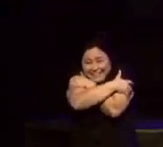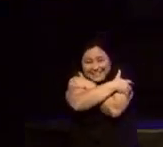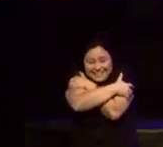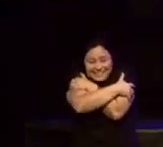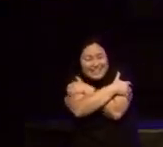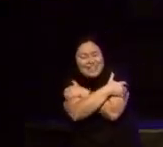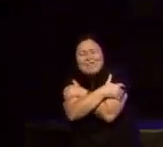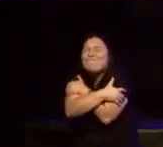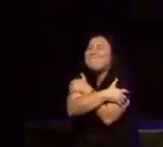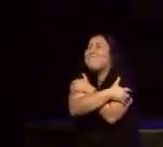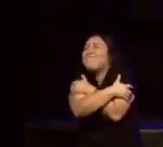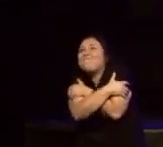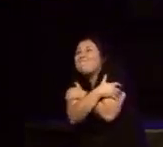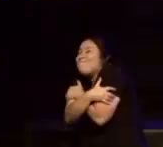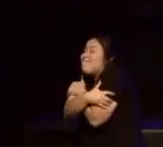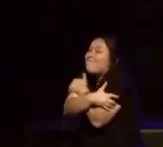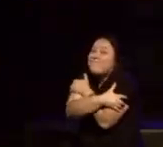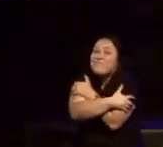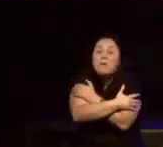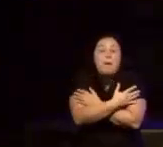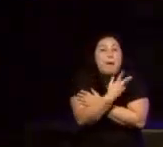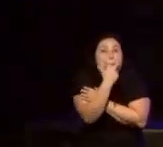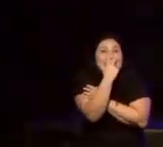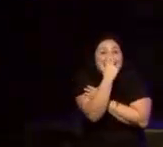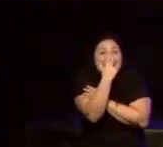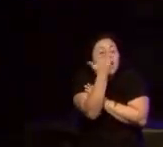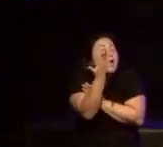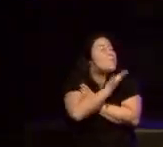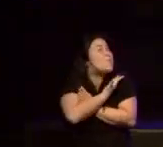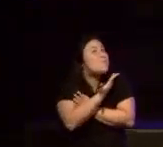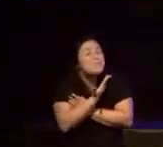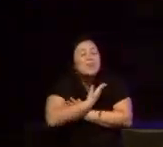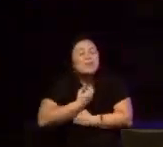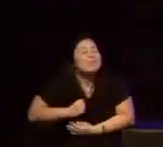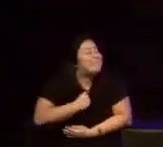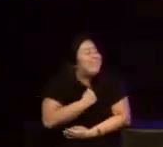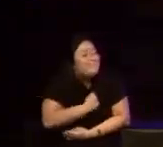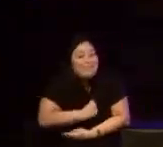Me abraçou como se eu fosse um amigo que ele não via há 20 anos.